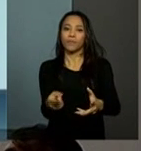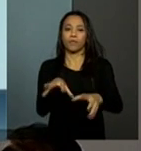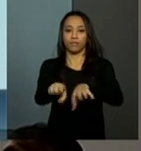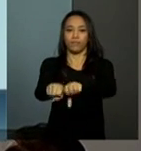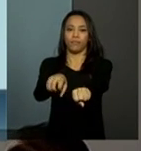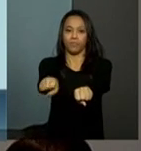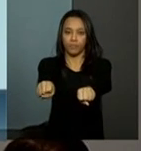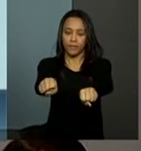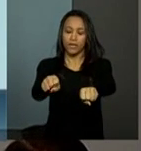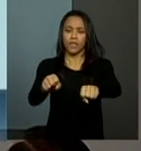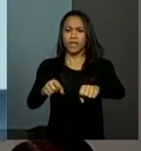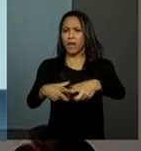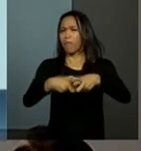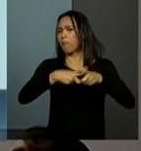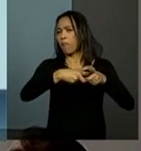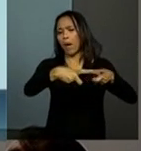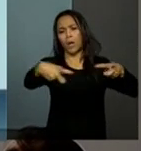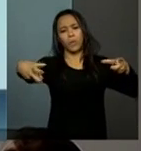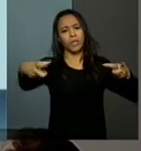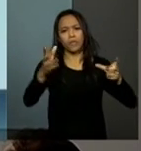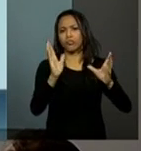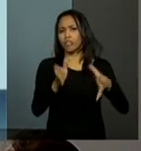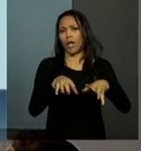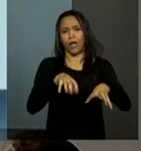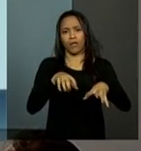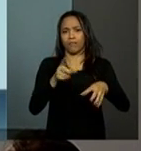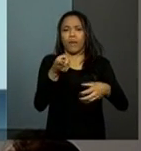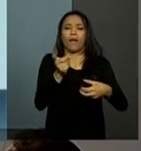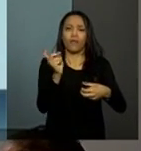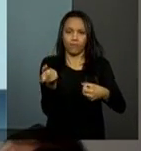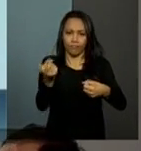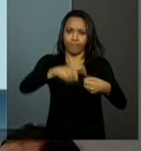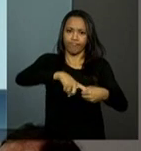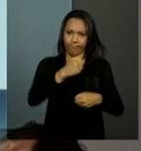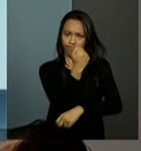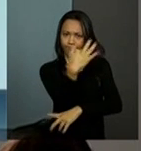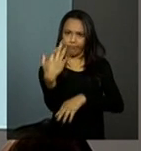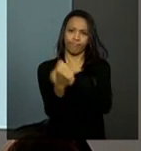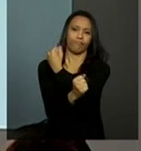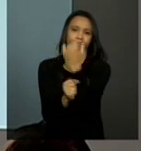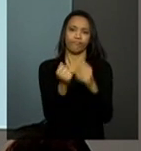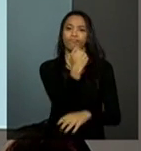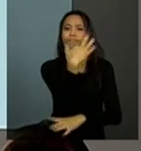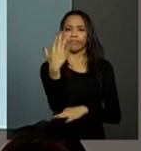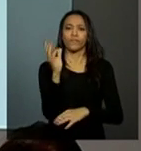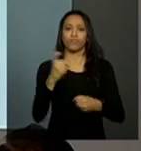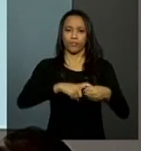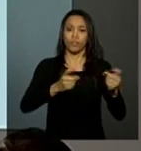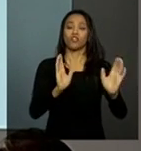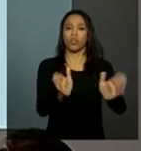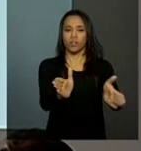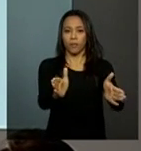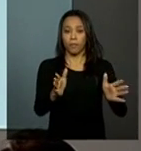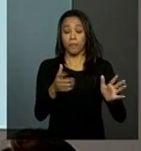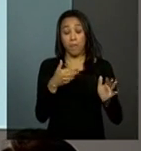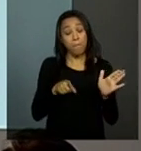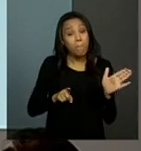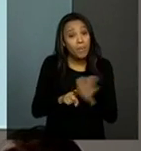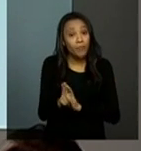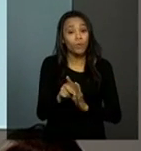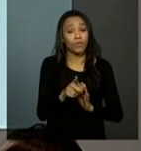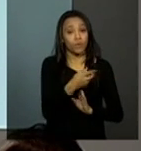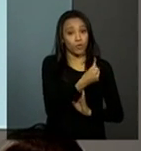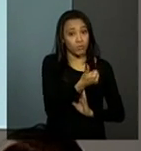maior parte já era vegetação secundária em 2010, 78%. Você está perguntando o seguinte, em 2010, então